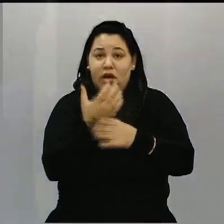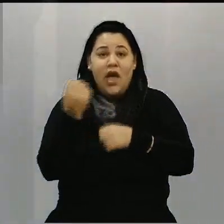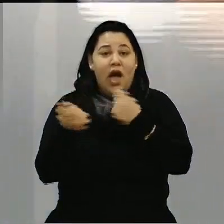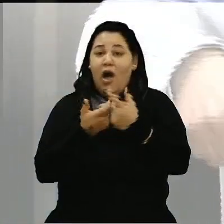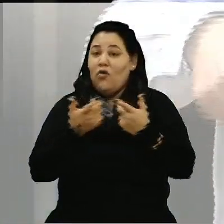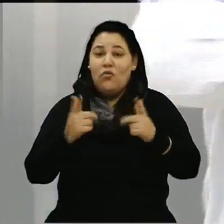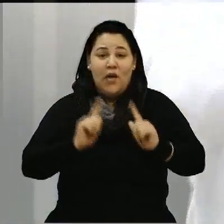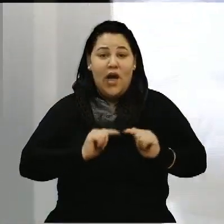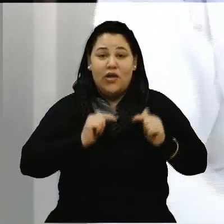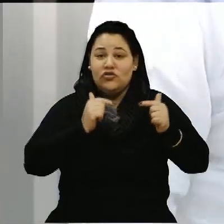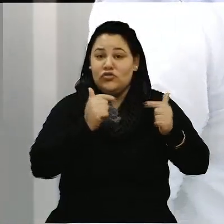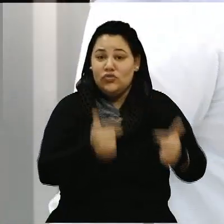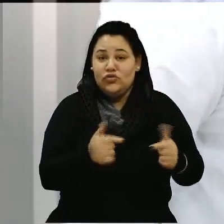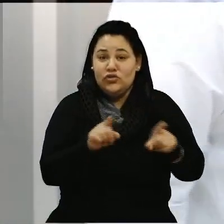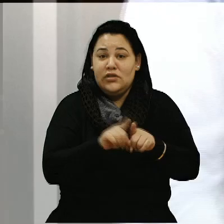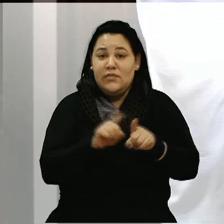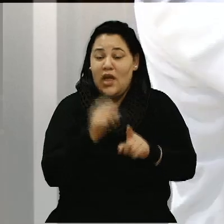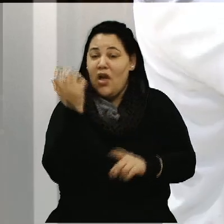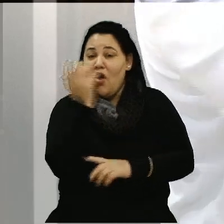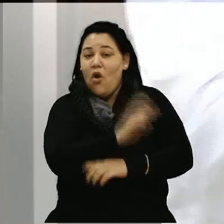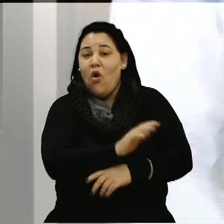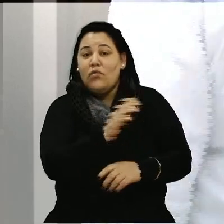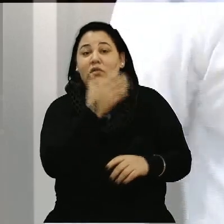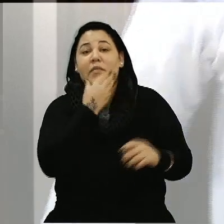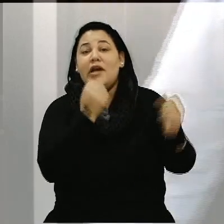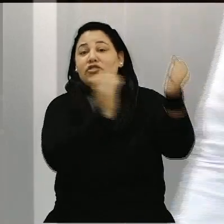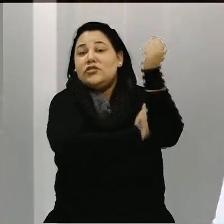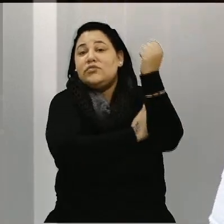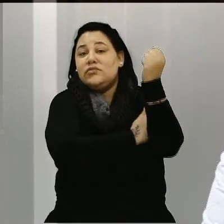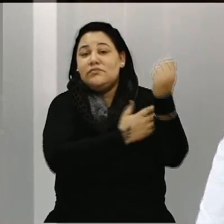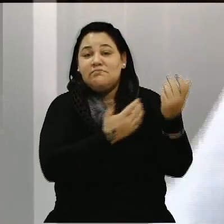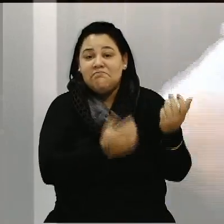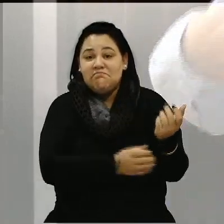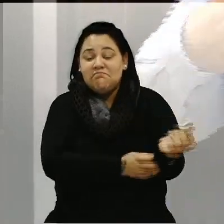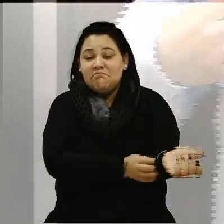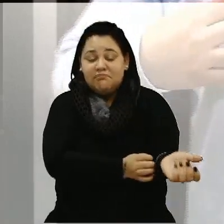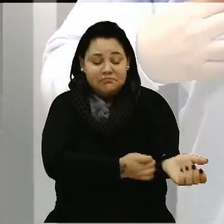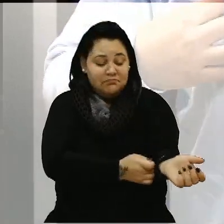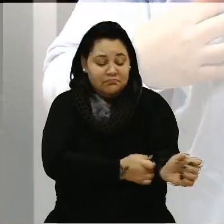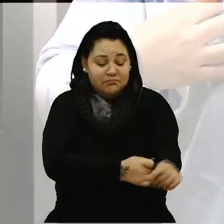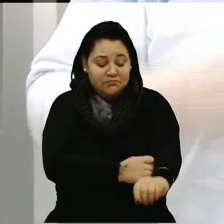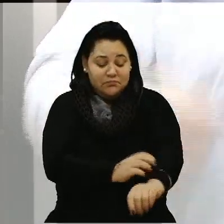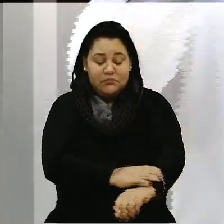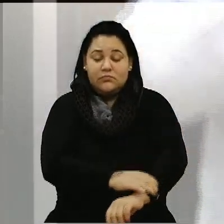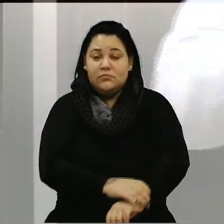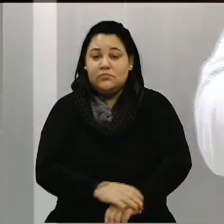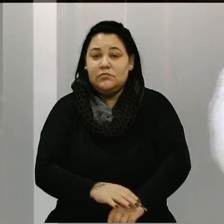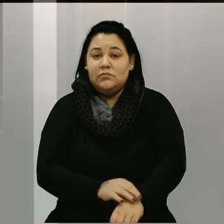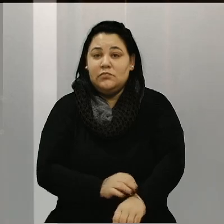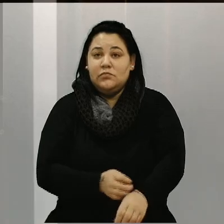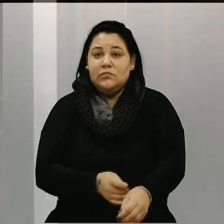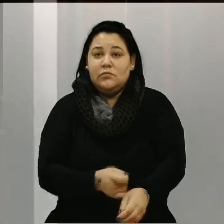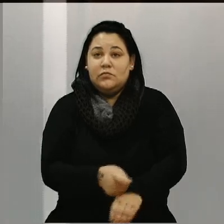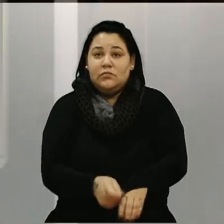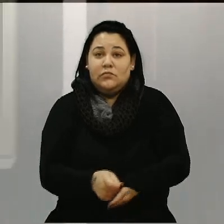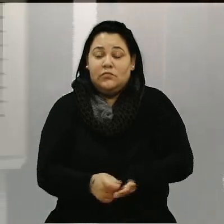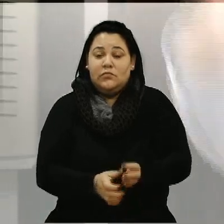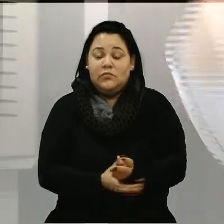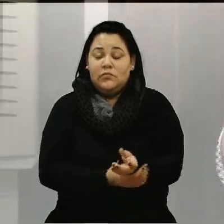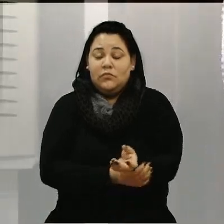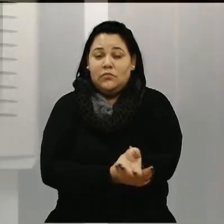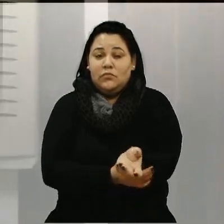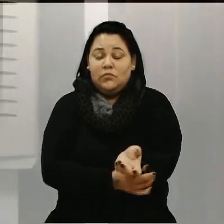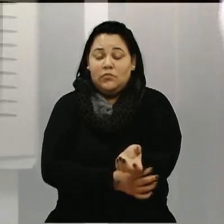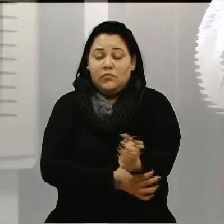atitude objetiva contra o machismo, contra o nosso machismo do dia a dia. Porque daí a gente chama para a